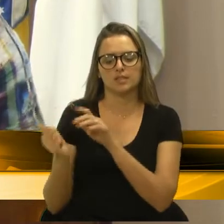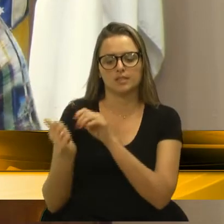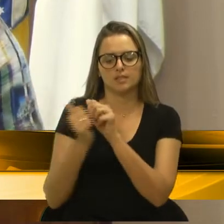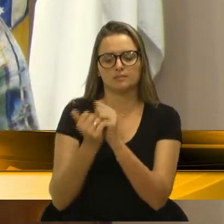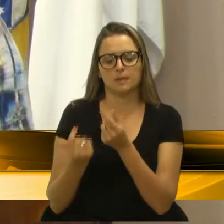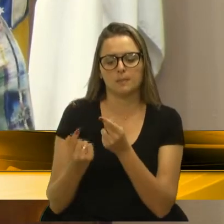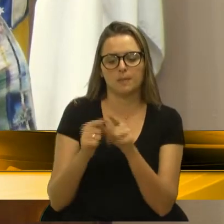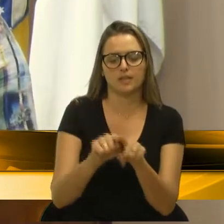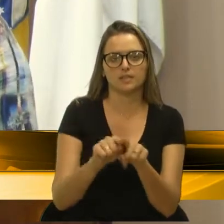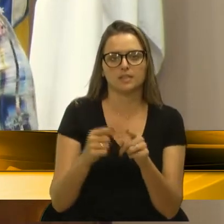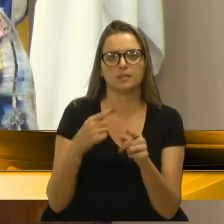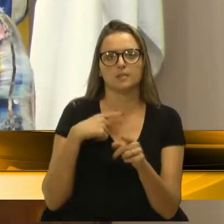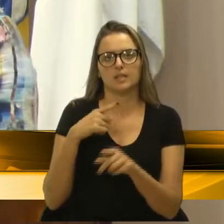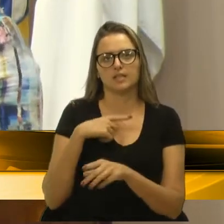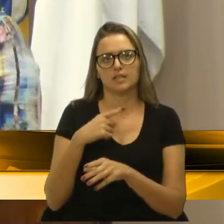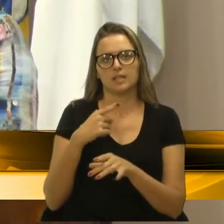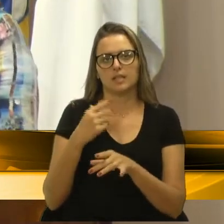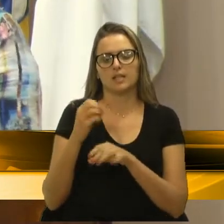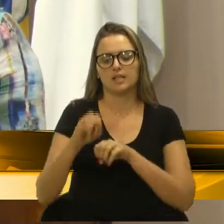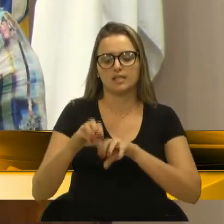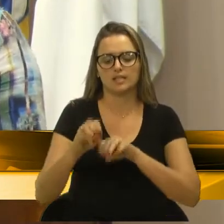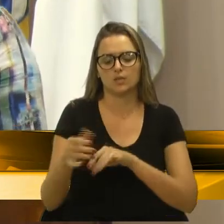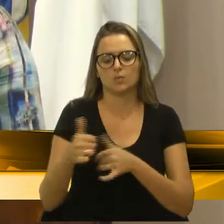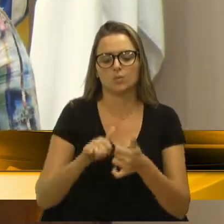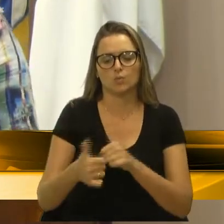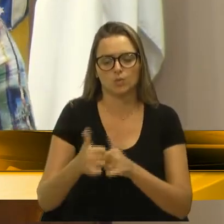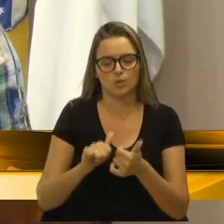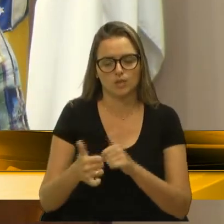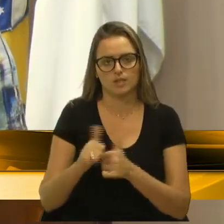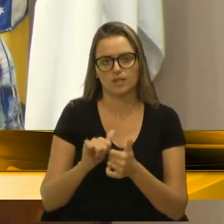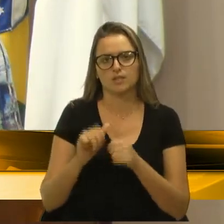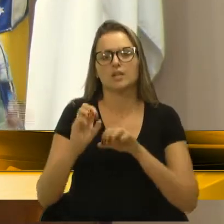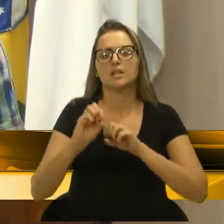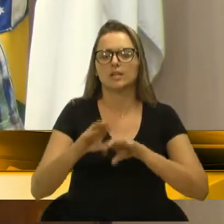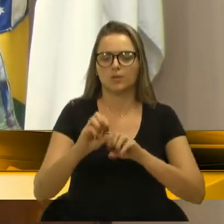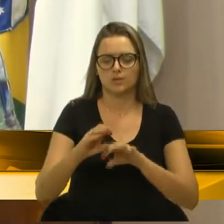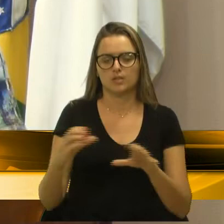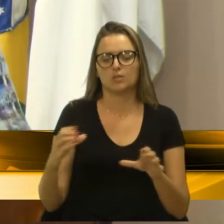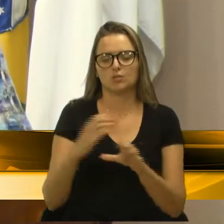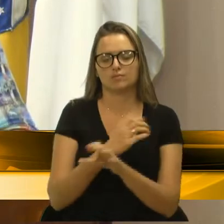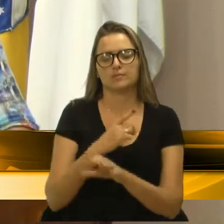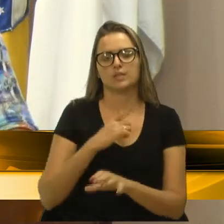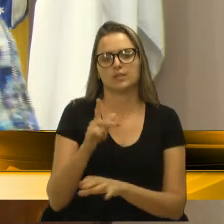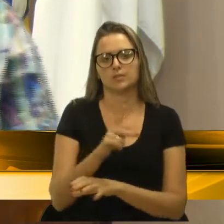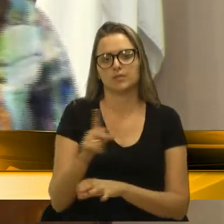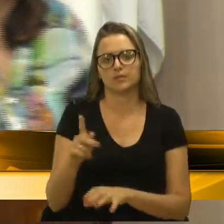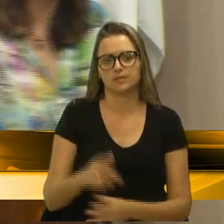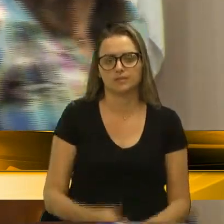população para garantir o acesso à educação de qualidade e à educação com professores.